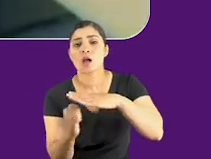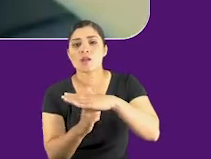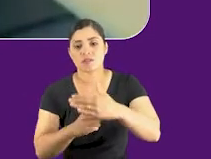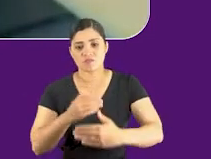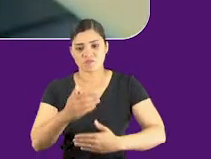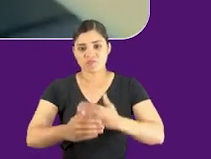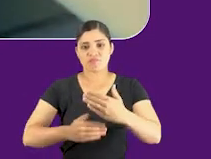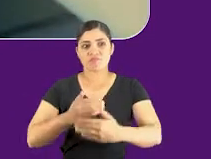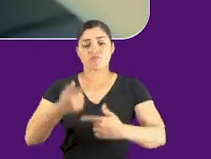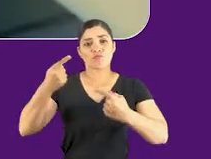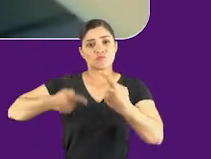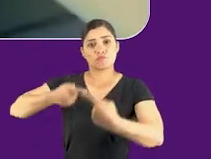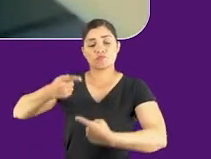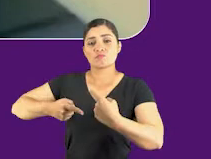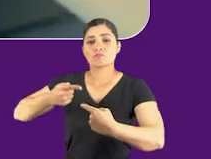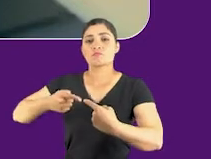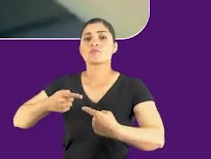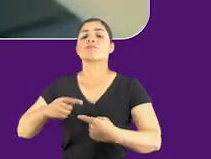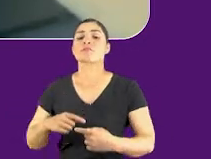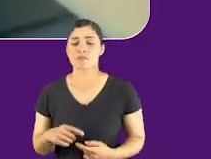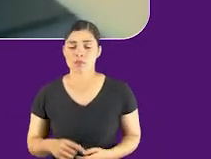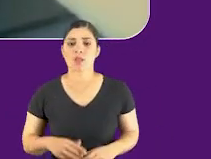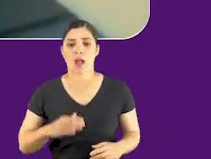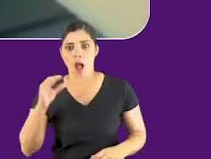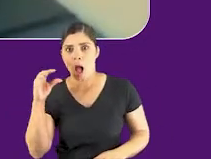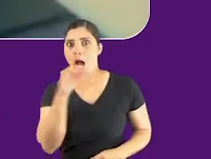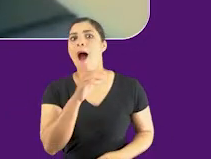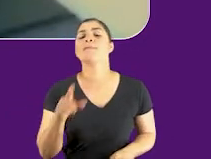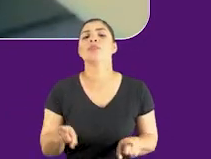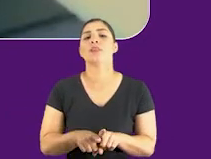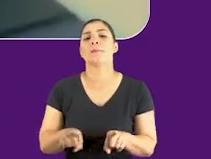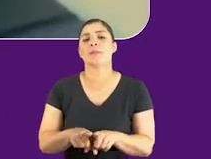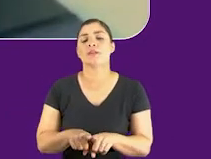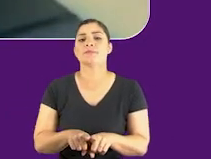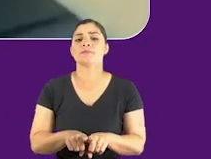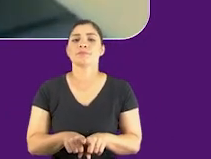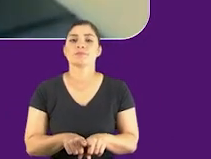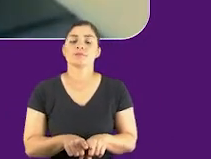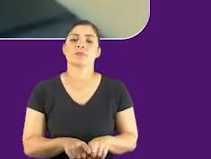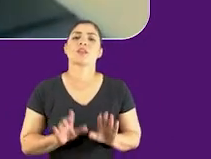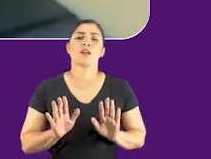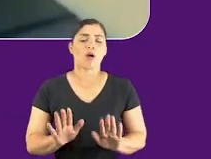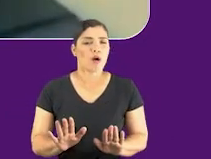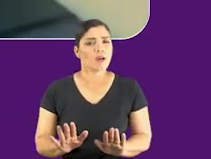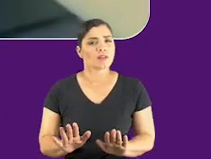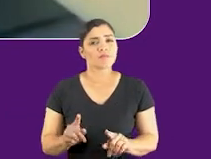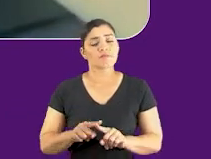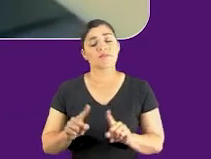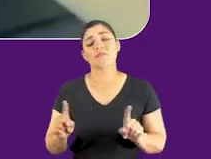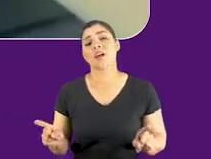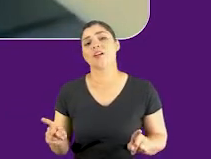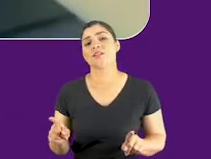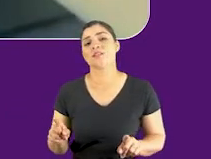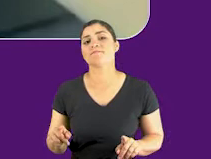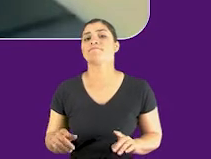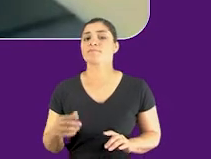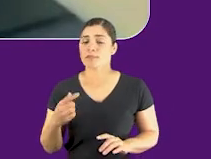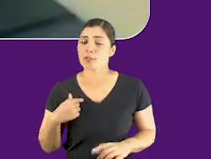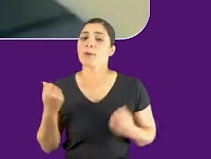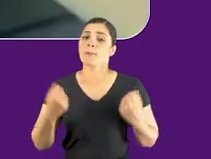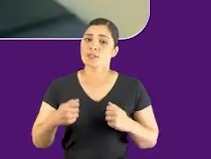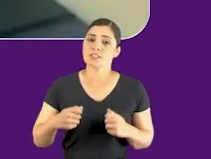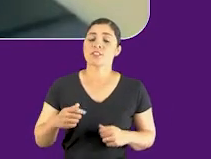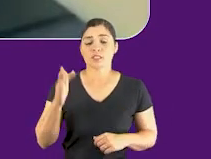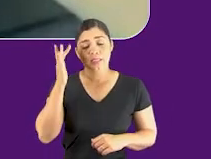mais competitivos mais próximos do computador e mais rápido agora tem tá aberto